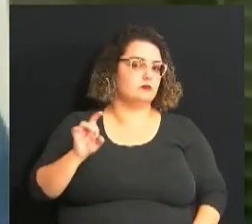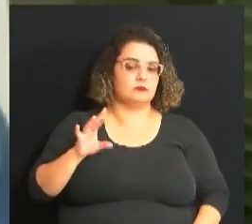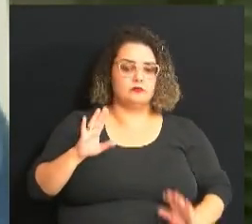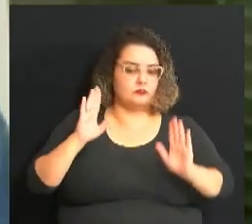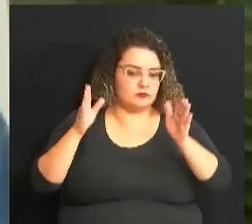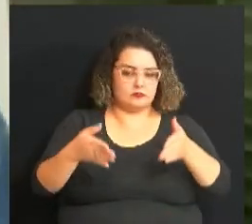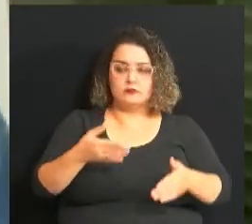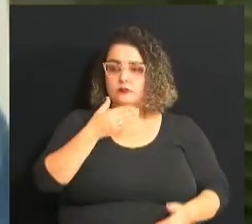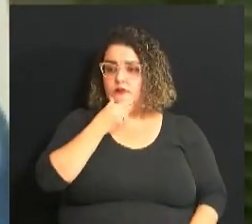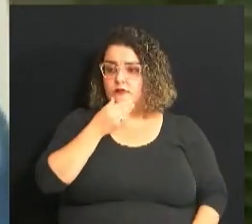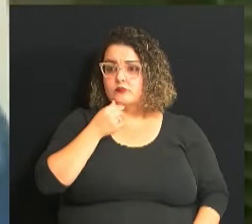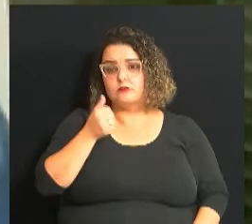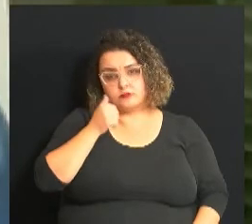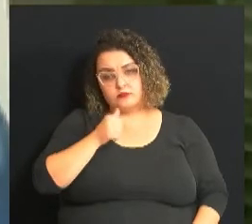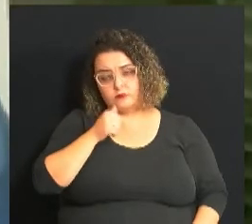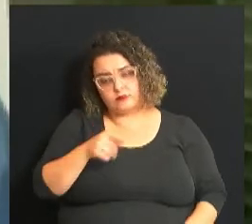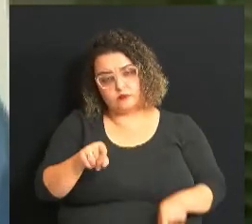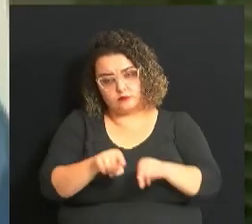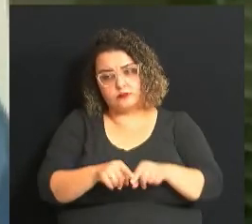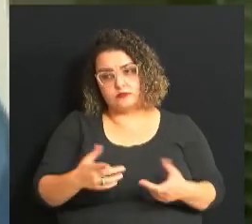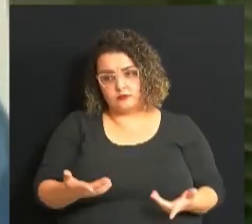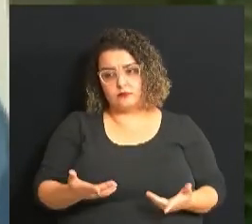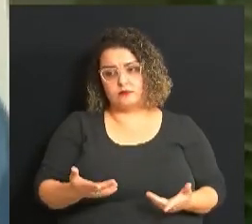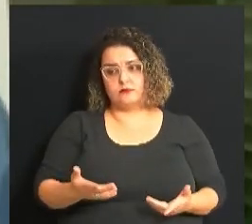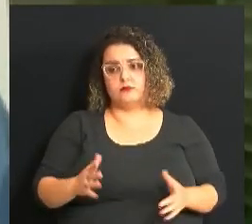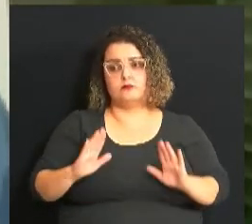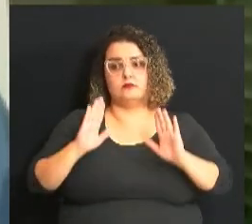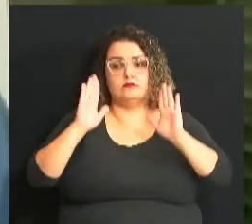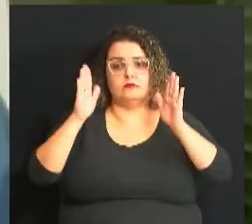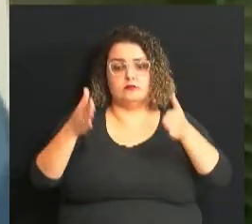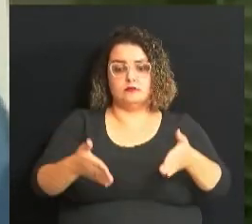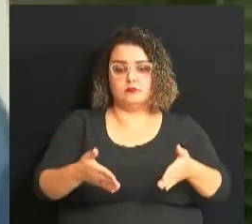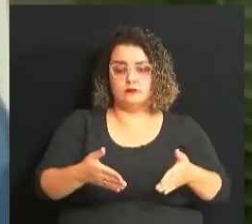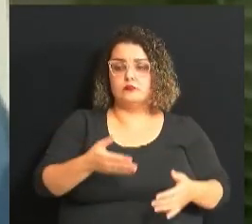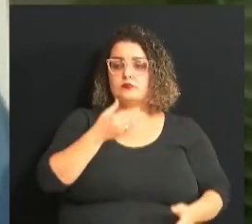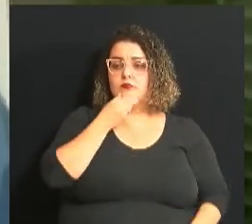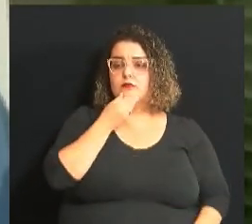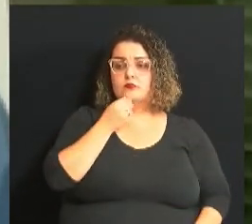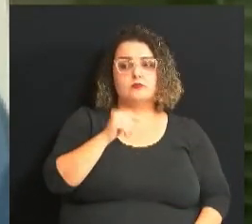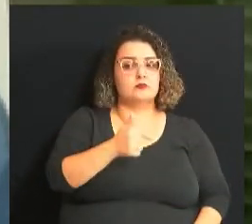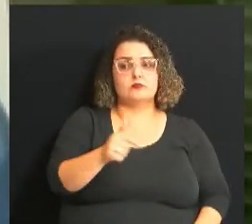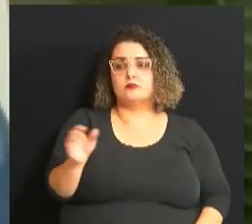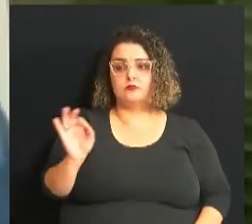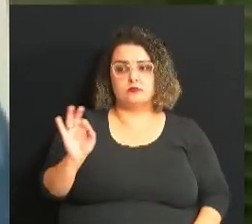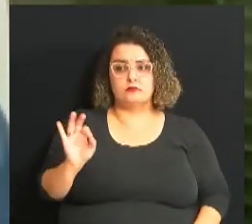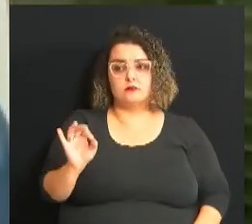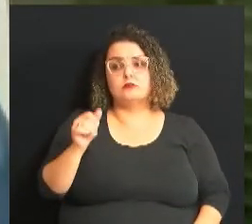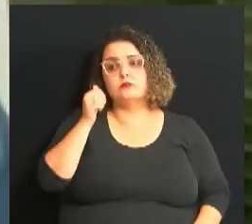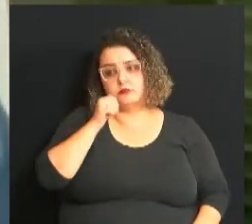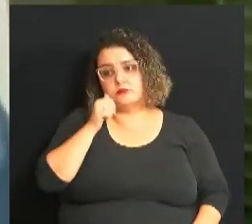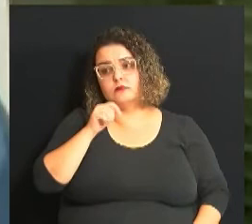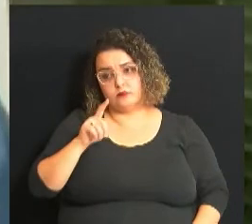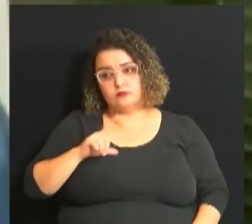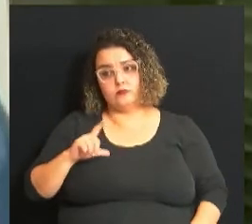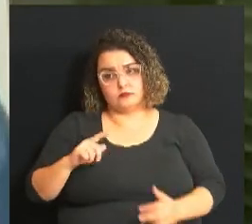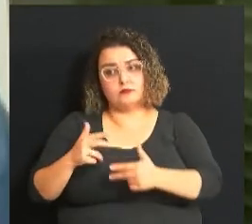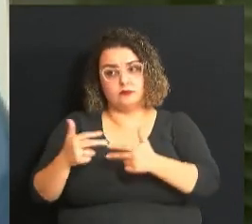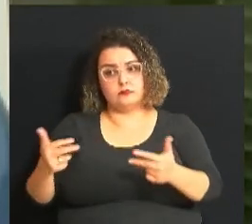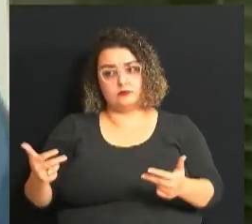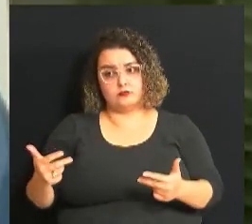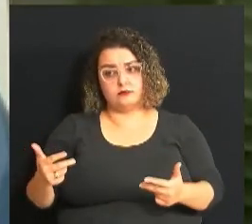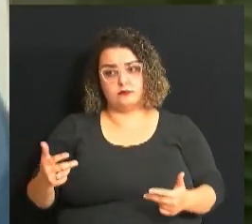para a mulher, mas especificamente para o homem, porque para o homem não existe nada, para a mulher existe alguma coisa. E eu não vejo